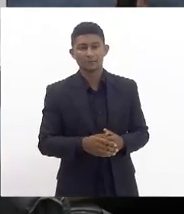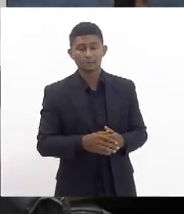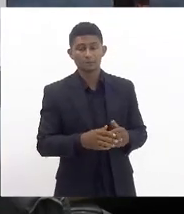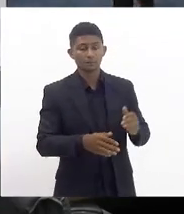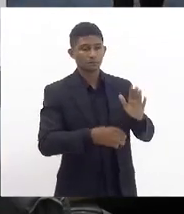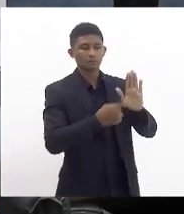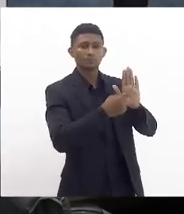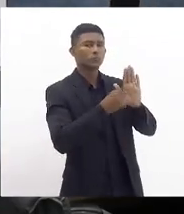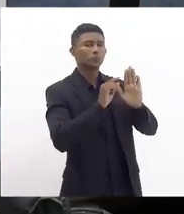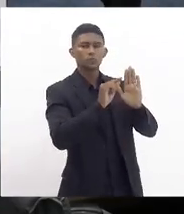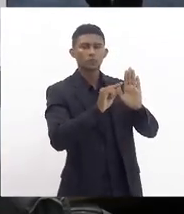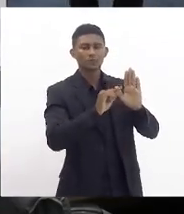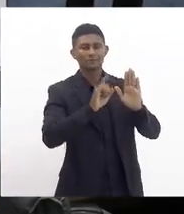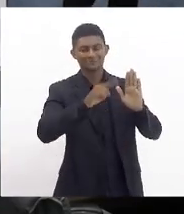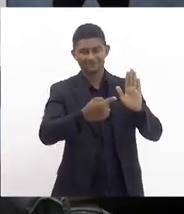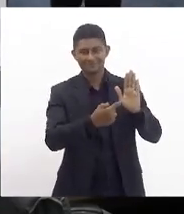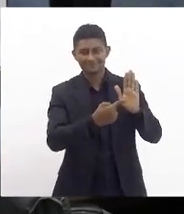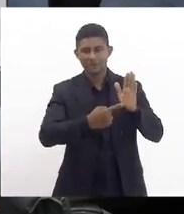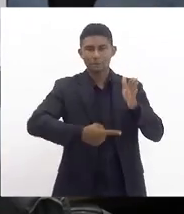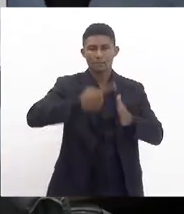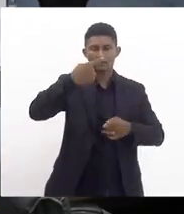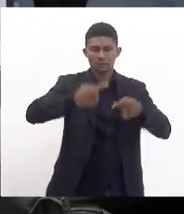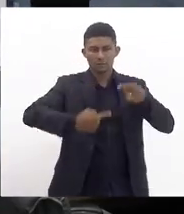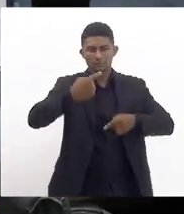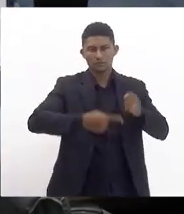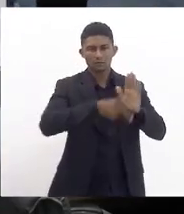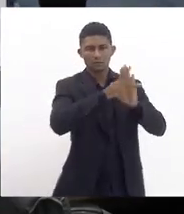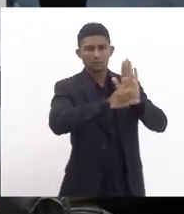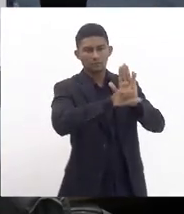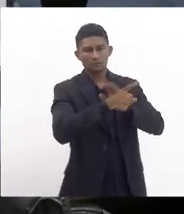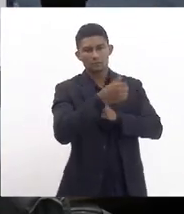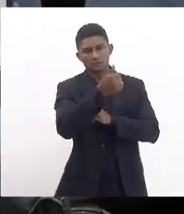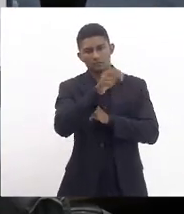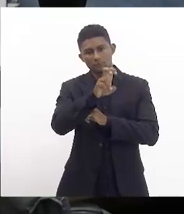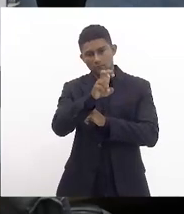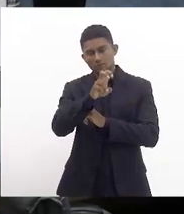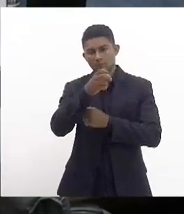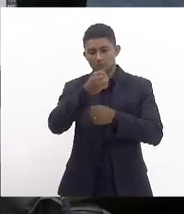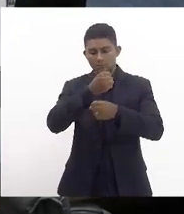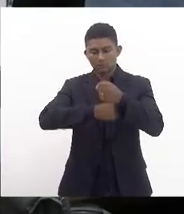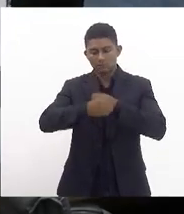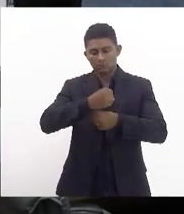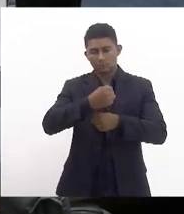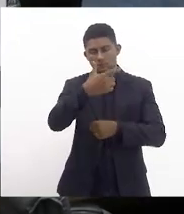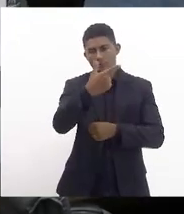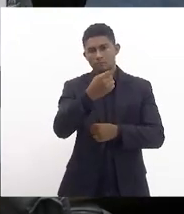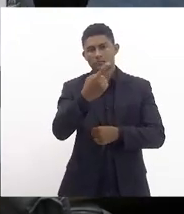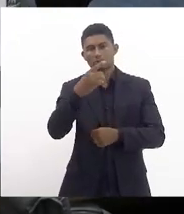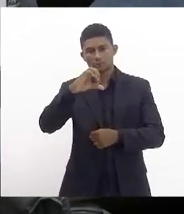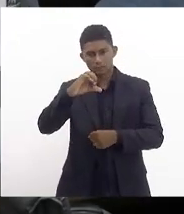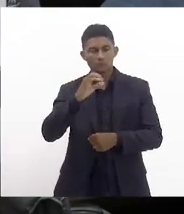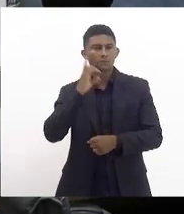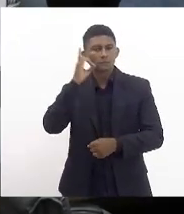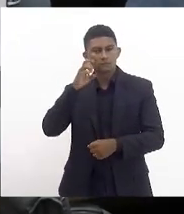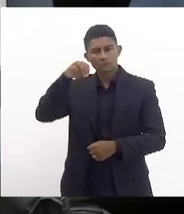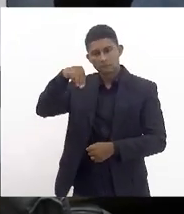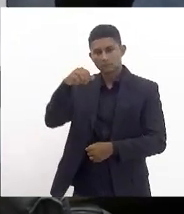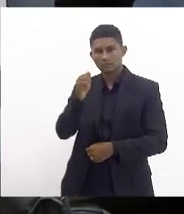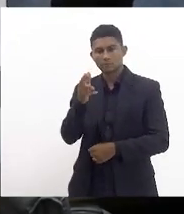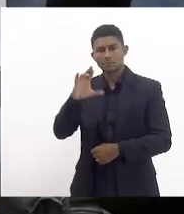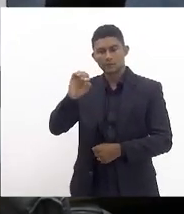47 do Regimento Interno, em tramitação ordinária, em primeira discussão, projeto de lei 15/2019, de autoria do deputado Márcio Canella, que altera